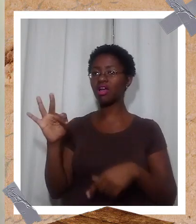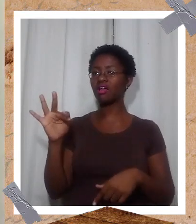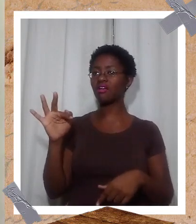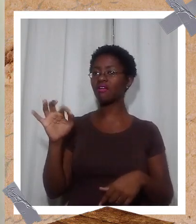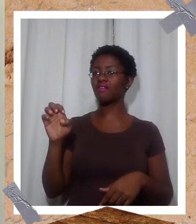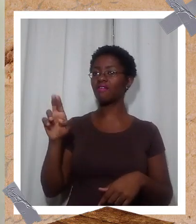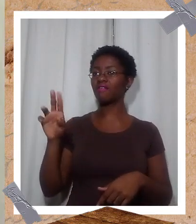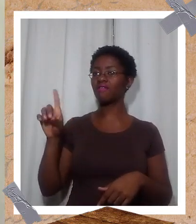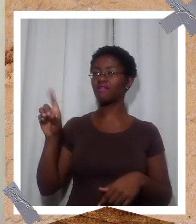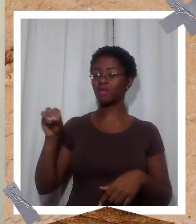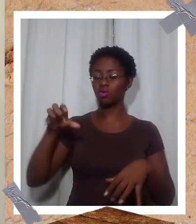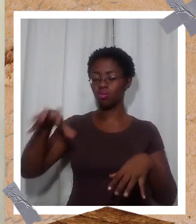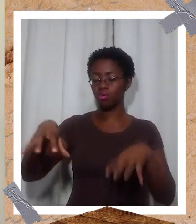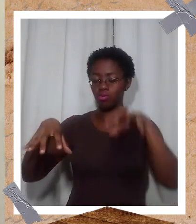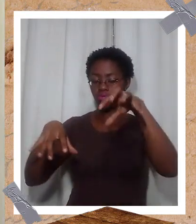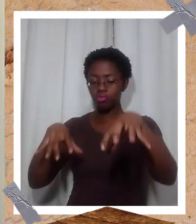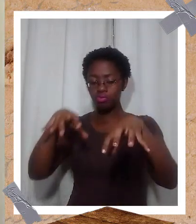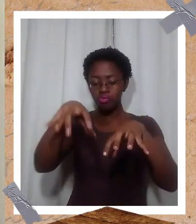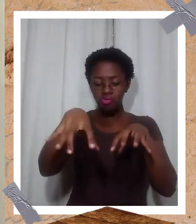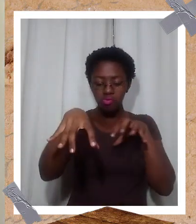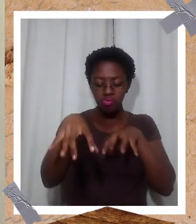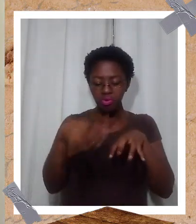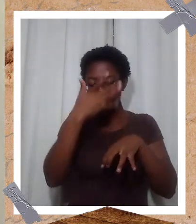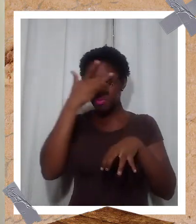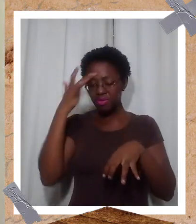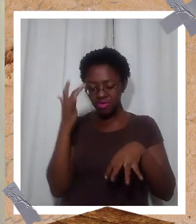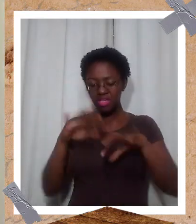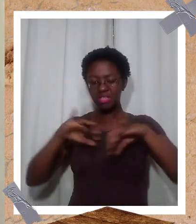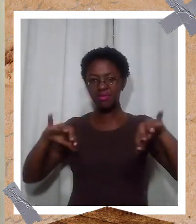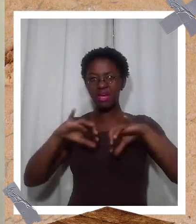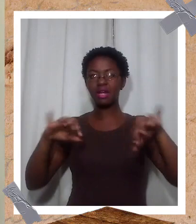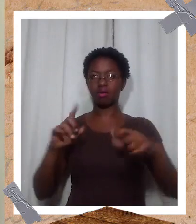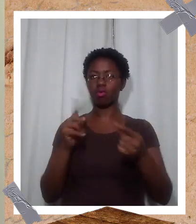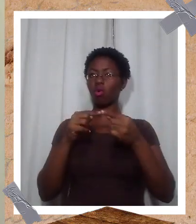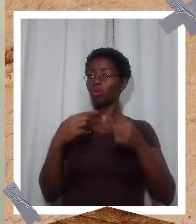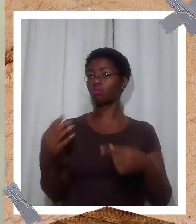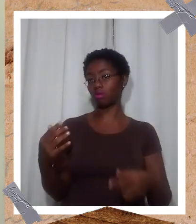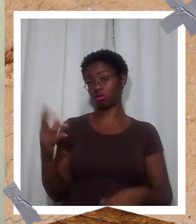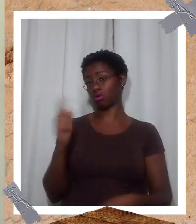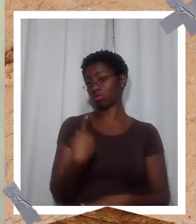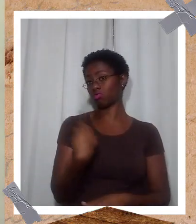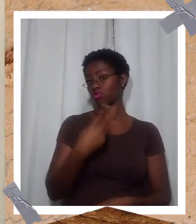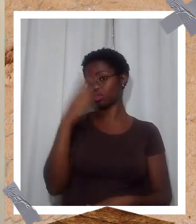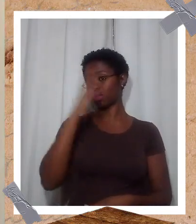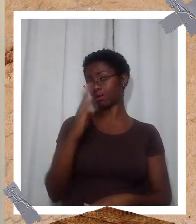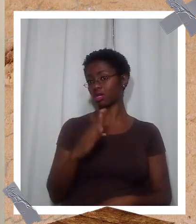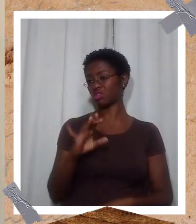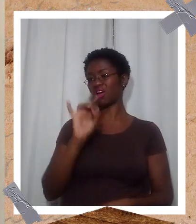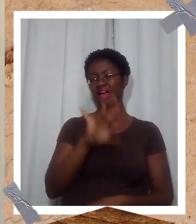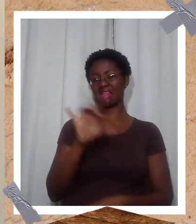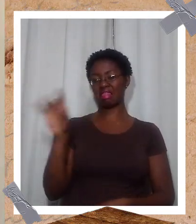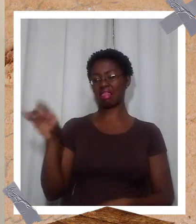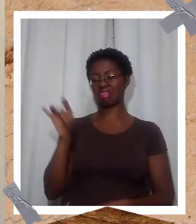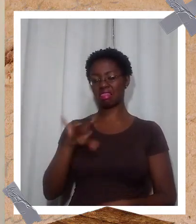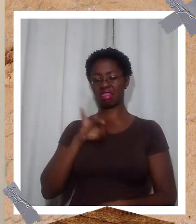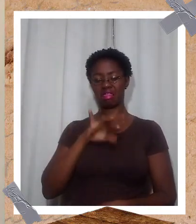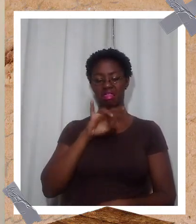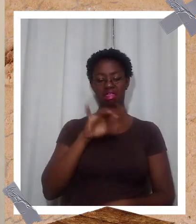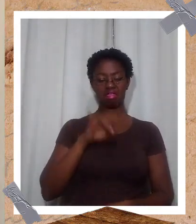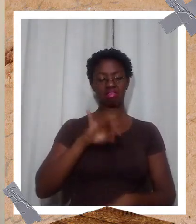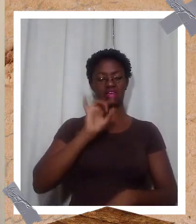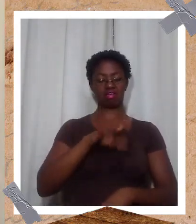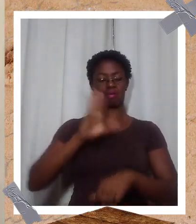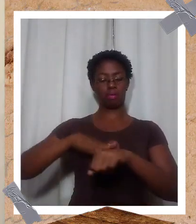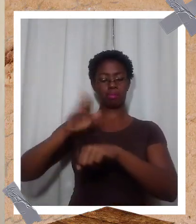vejo ainda, né, o Brasil muito feudalista ainda, muito com cada feudo com seu condottieri,